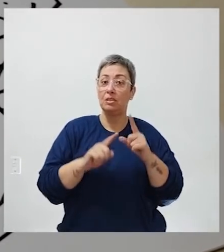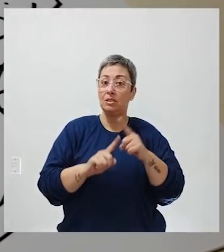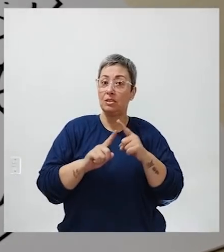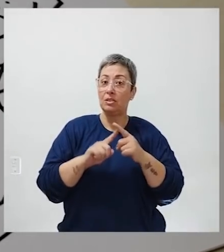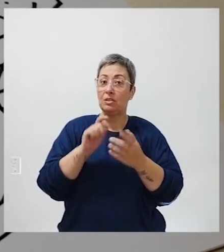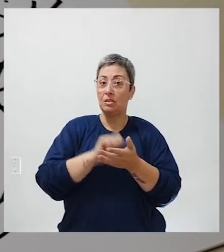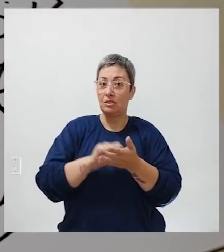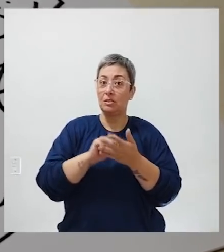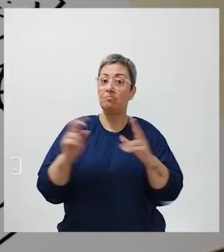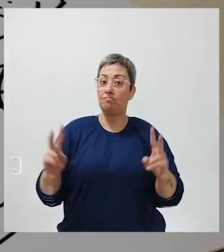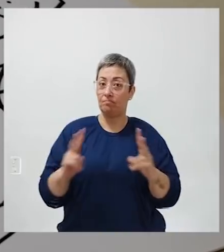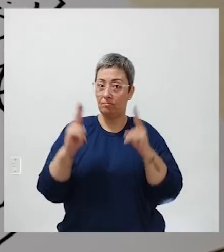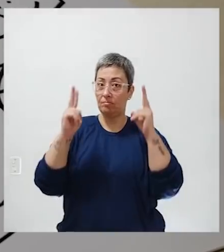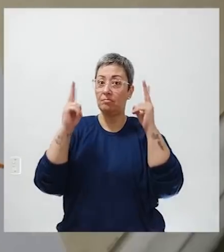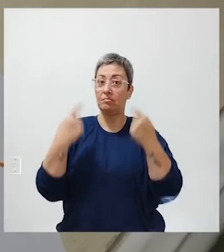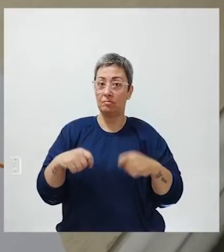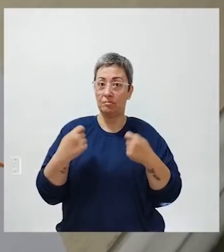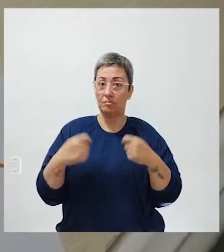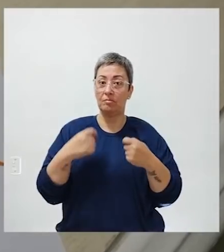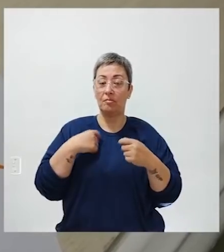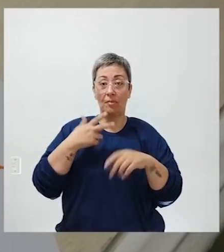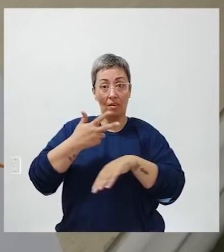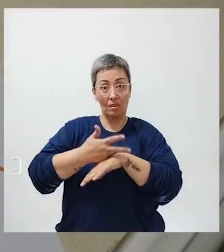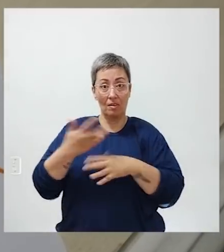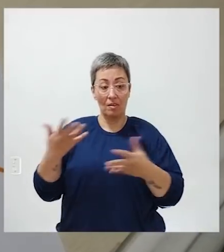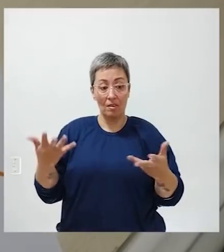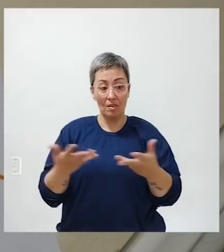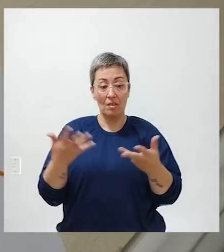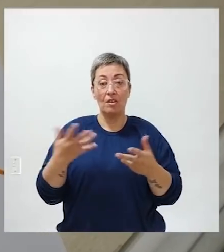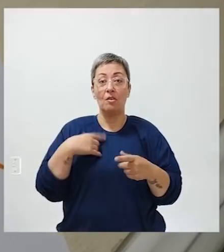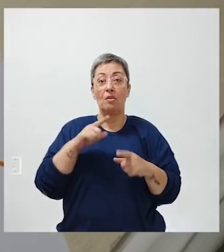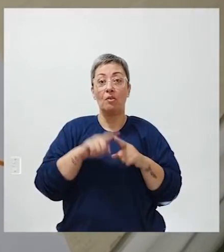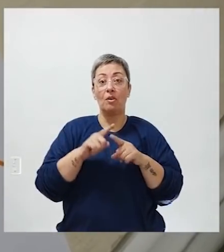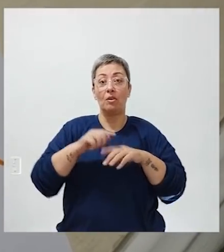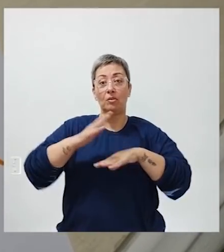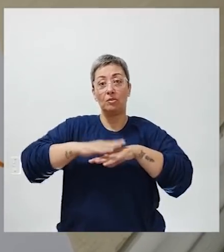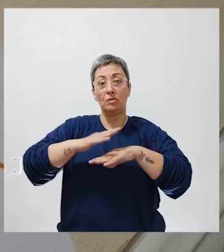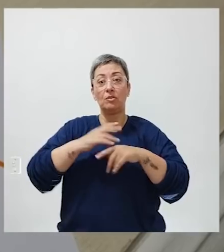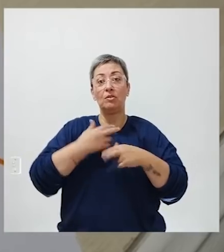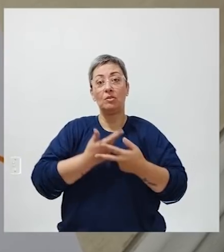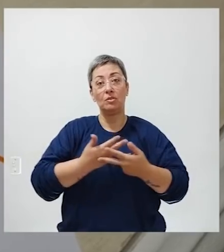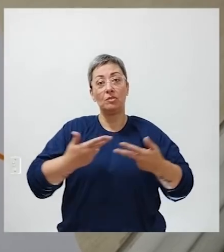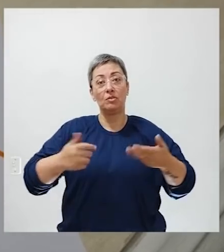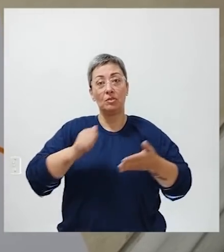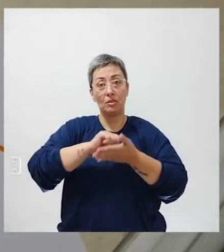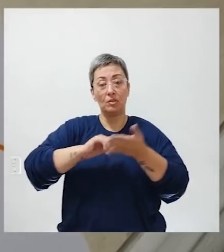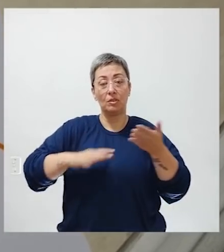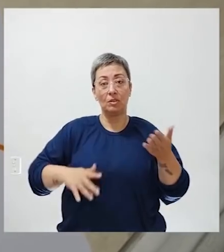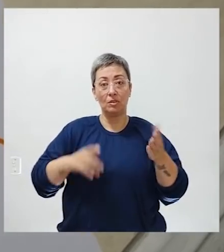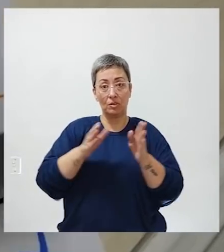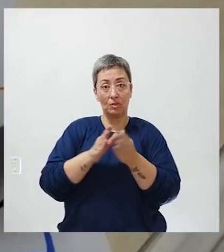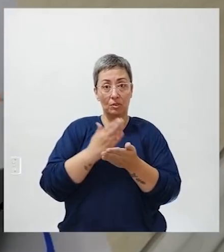escrita precisa ser valorizada. No vídeo de hoje, nós fizemos várias atividades no nosso caderno de